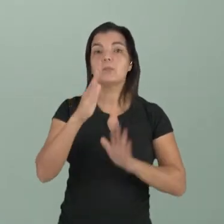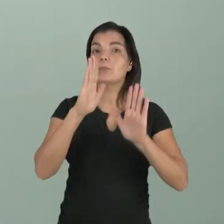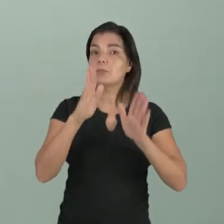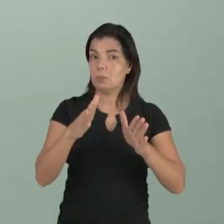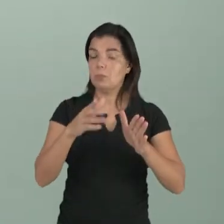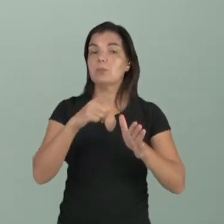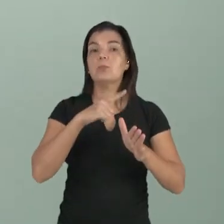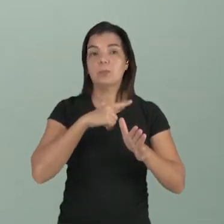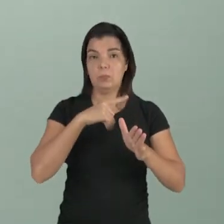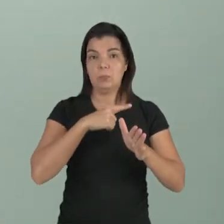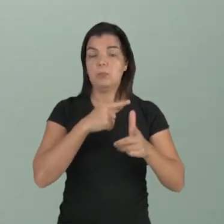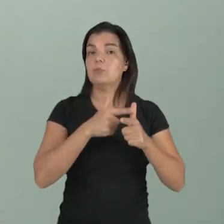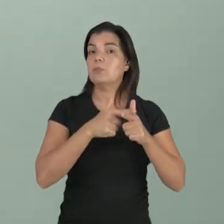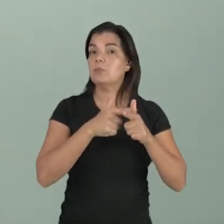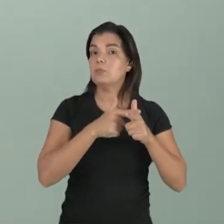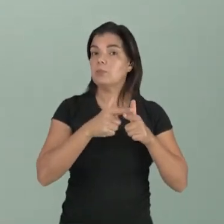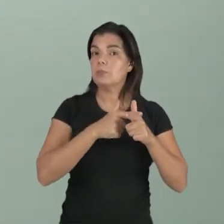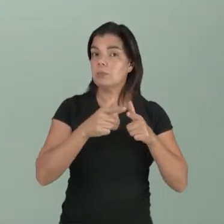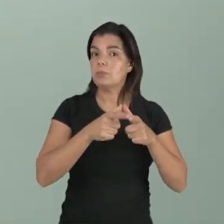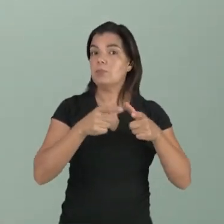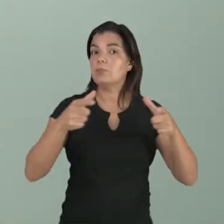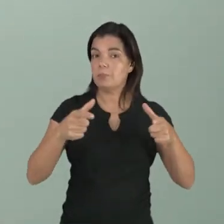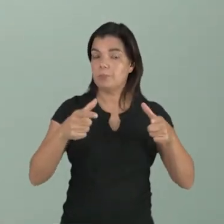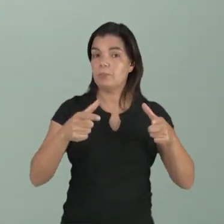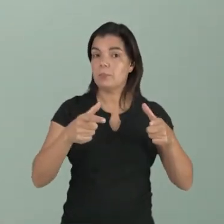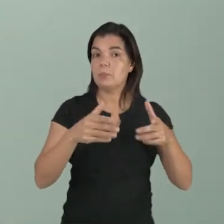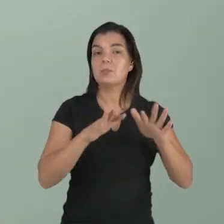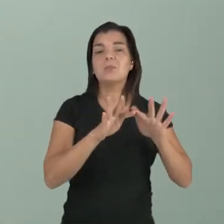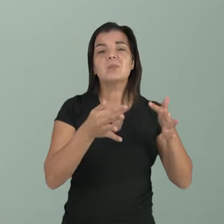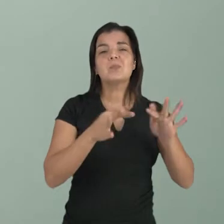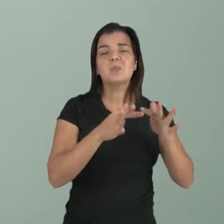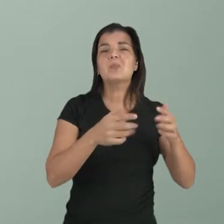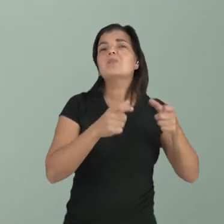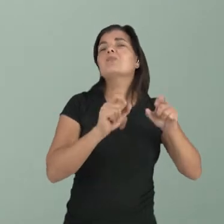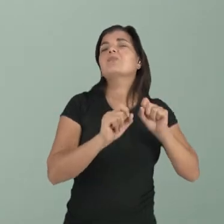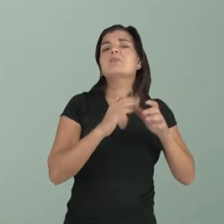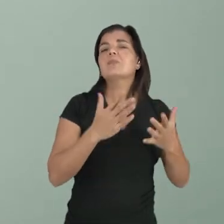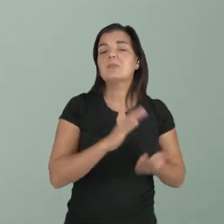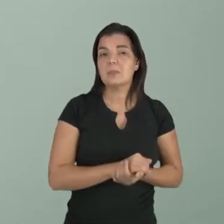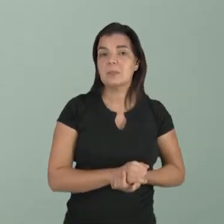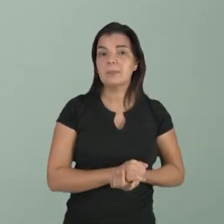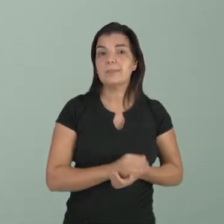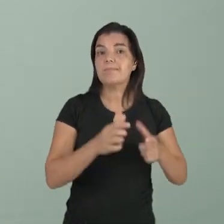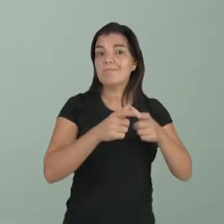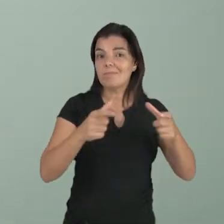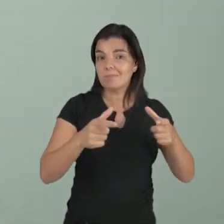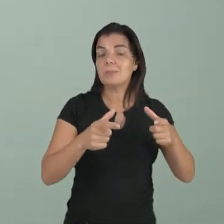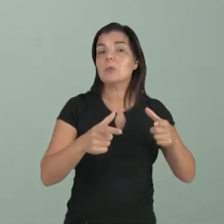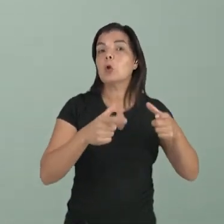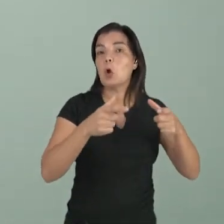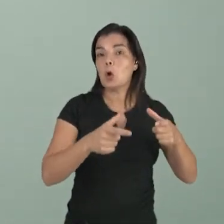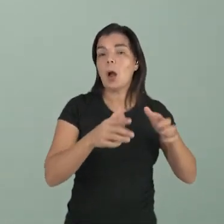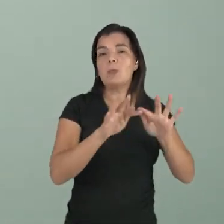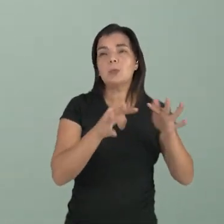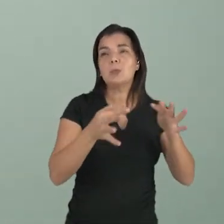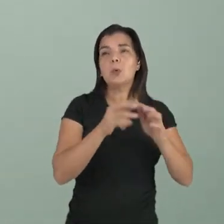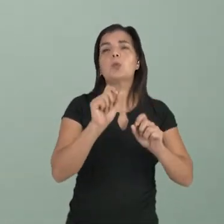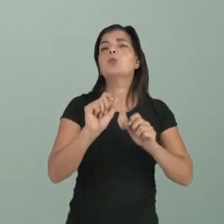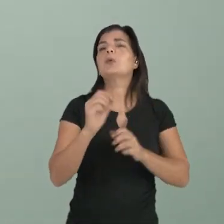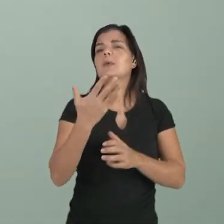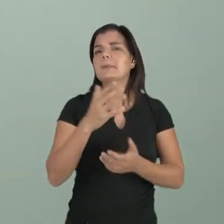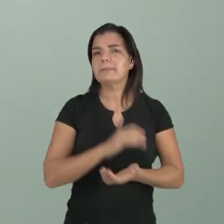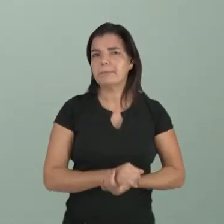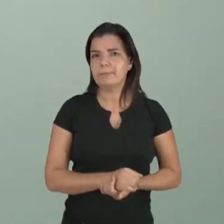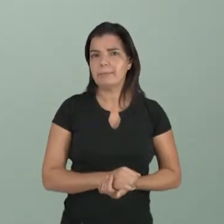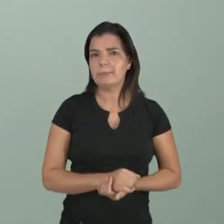aí que tem como consequência, né, a expansão das áreas periféricas. O que são áreas periféricas? A expansão da periferia. Aí ele quer saber o que